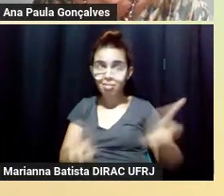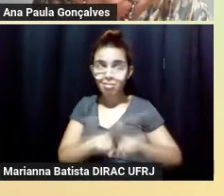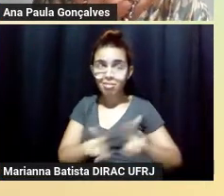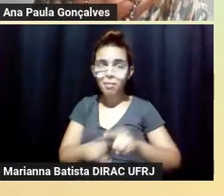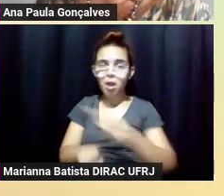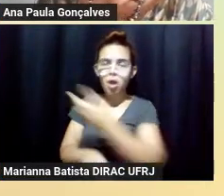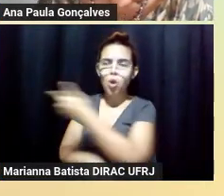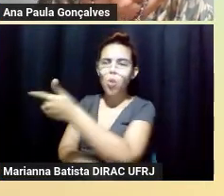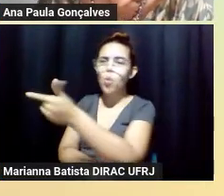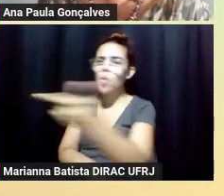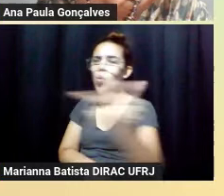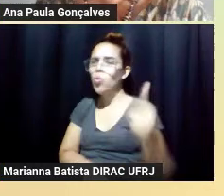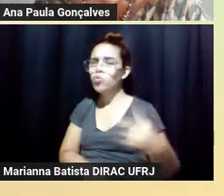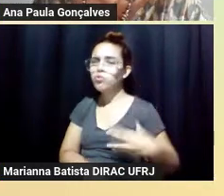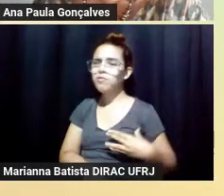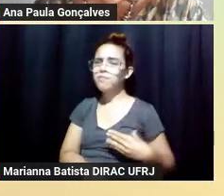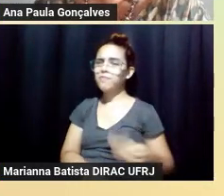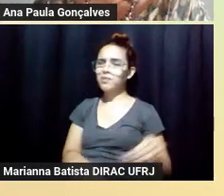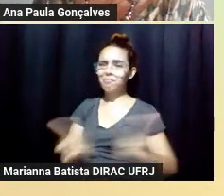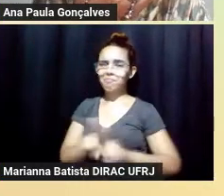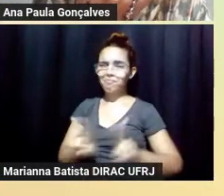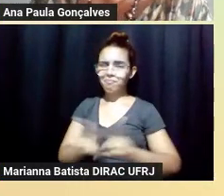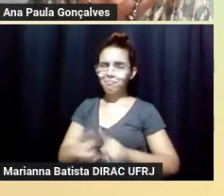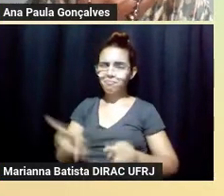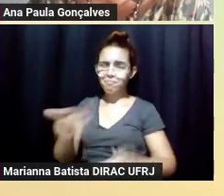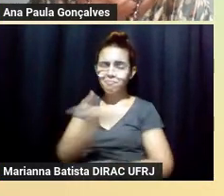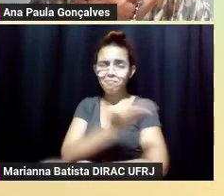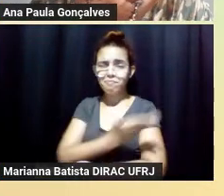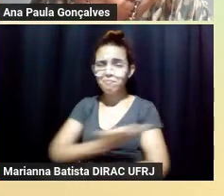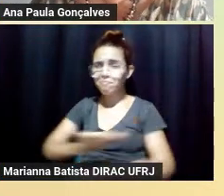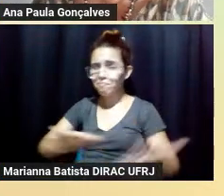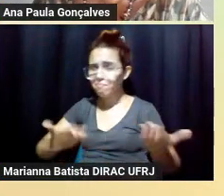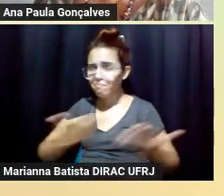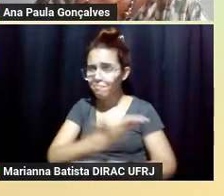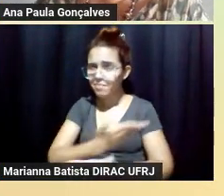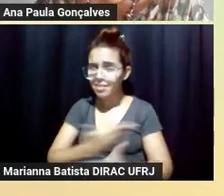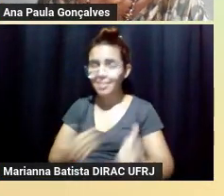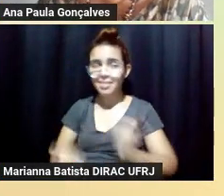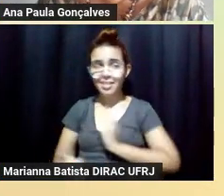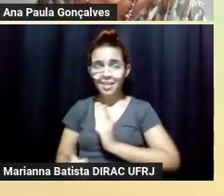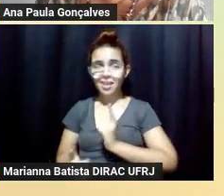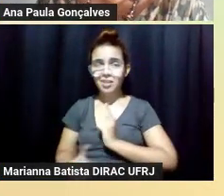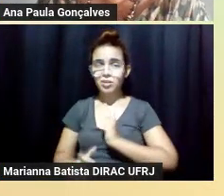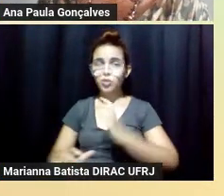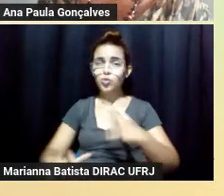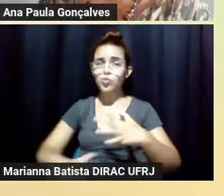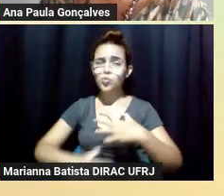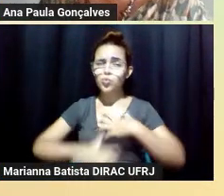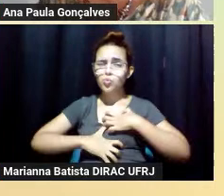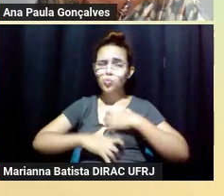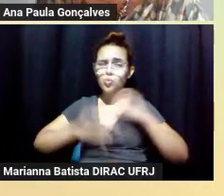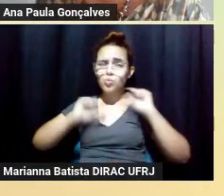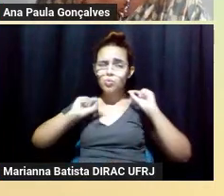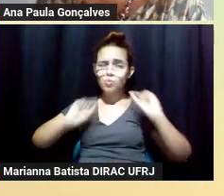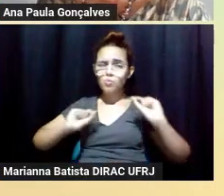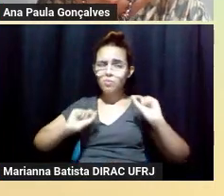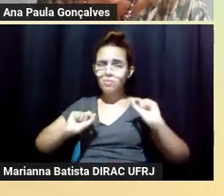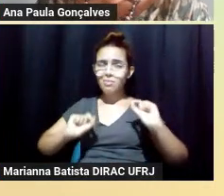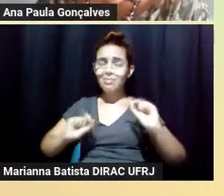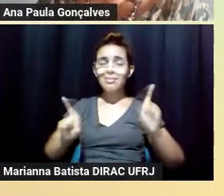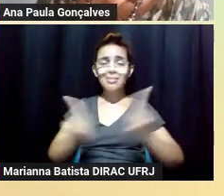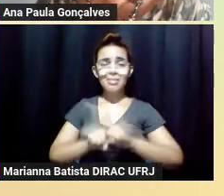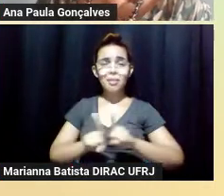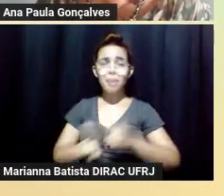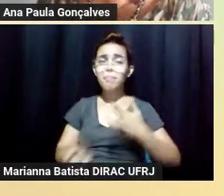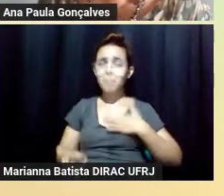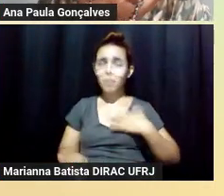vezes, me sinto um pouco assim com relação à educação. Já me senti mais na educação dos meus filhos, que eu ficava muito fora. Agora eu consigo participar numa